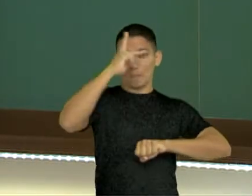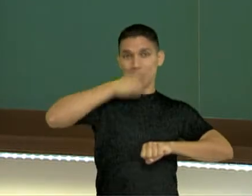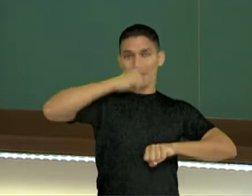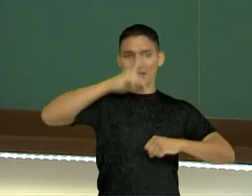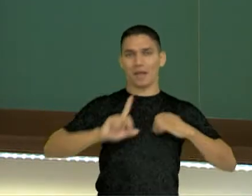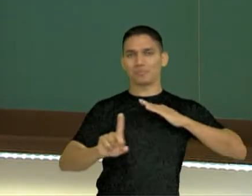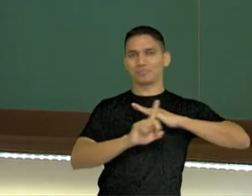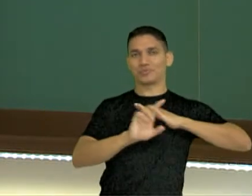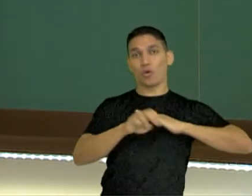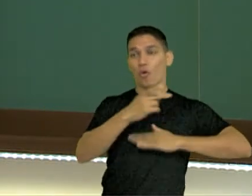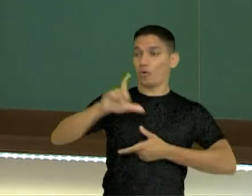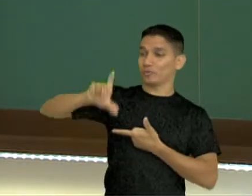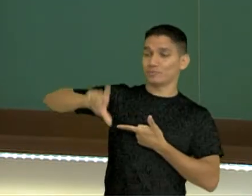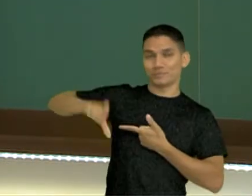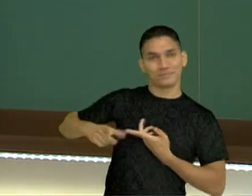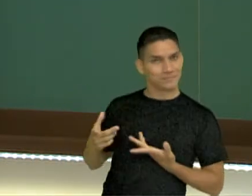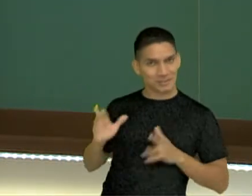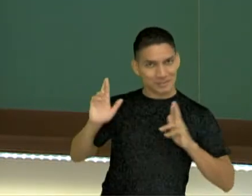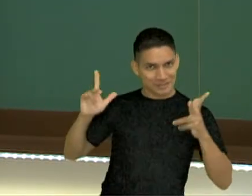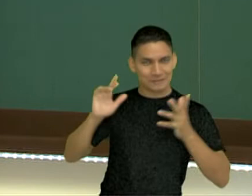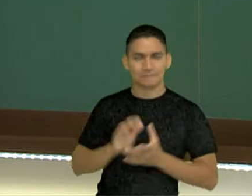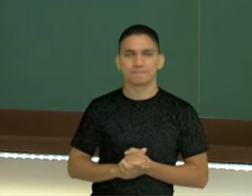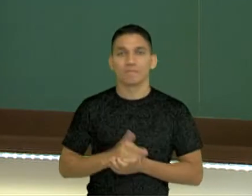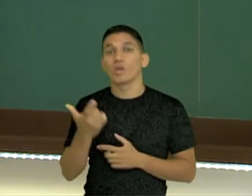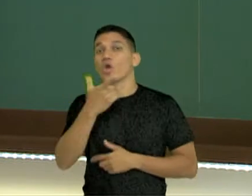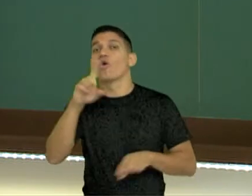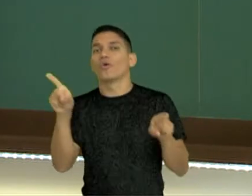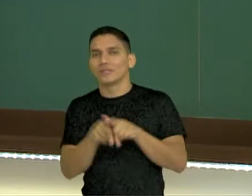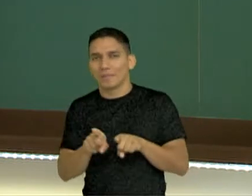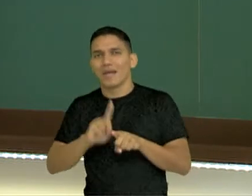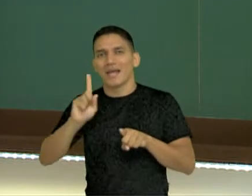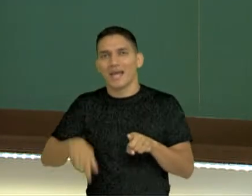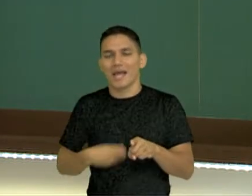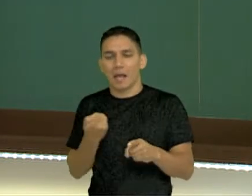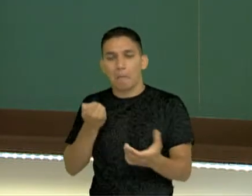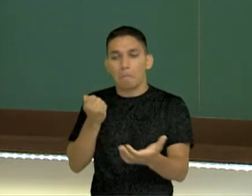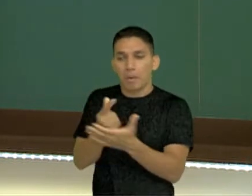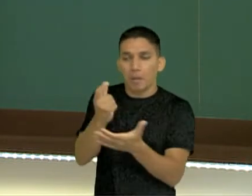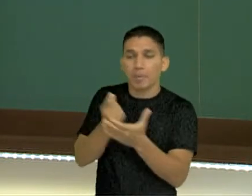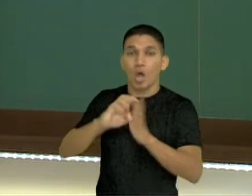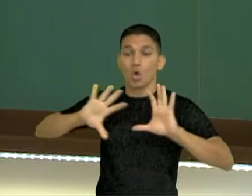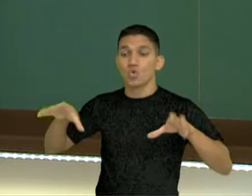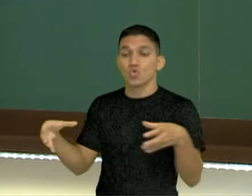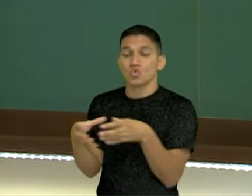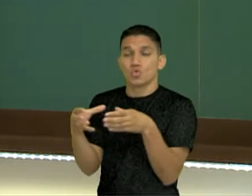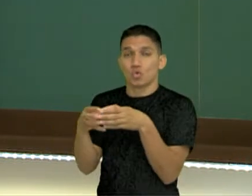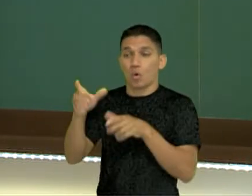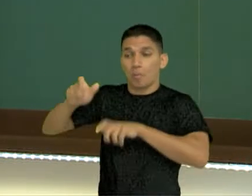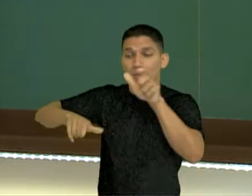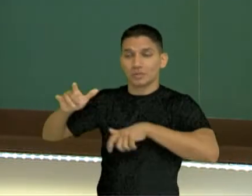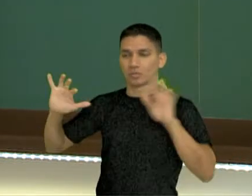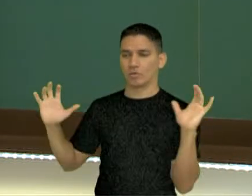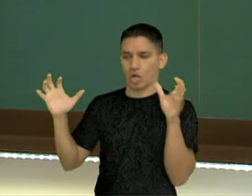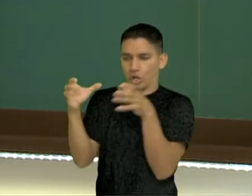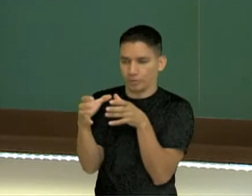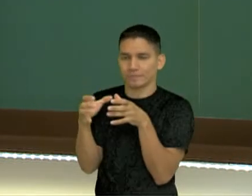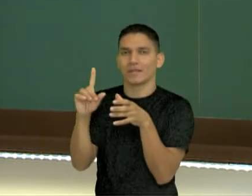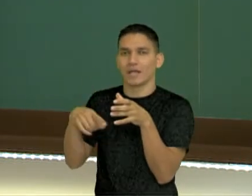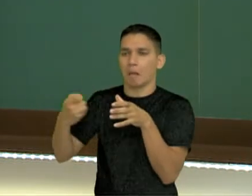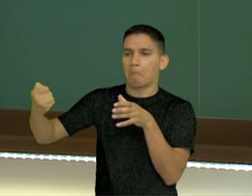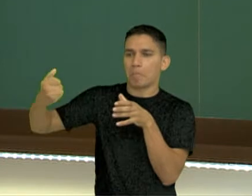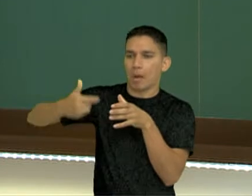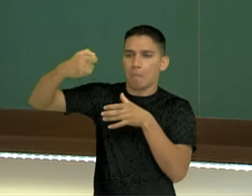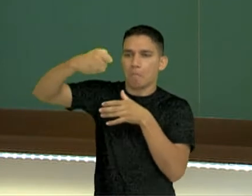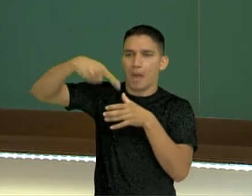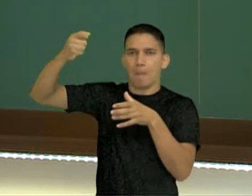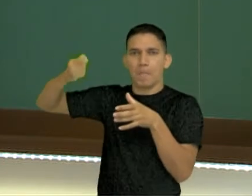né? Outro tipo é o consórcio, que é um grupo de pessoas que se reúnem, tá? Que pode ser um consórcio